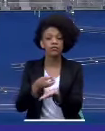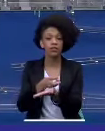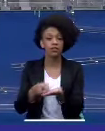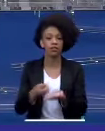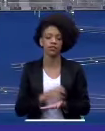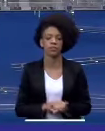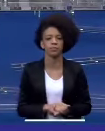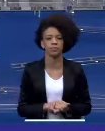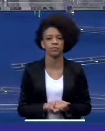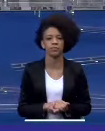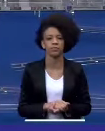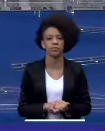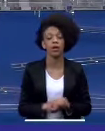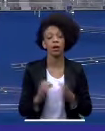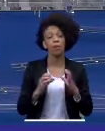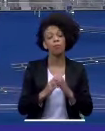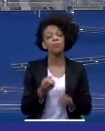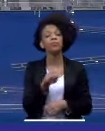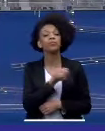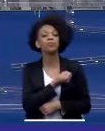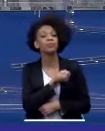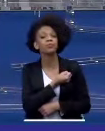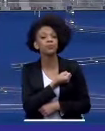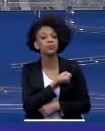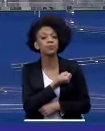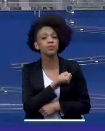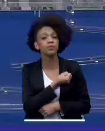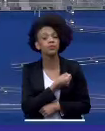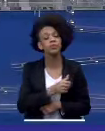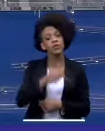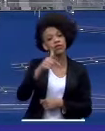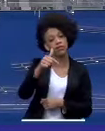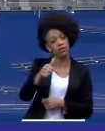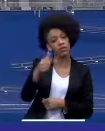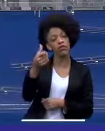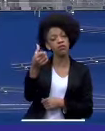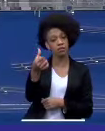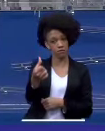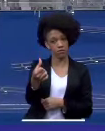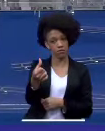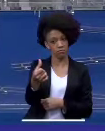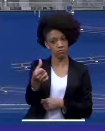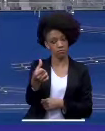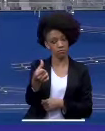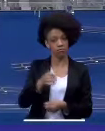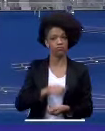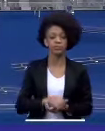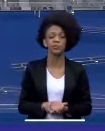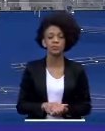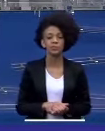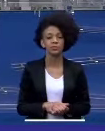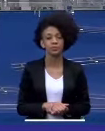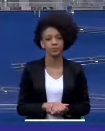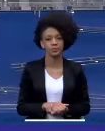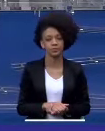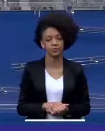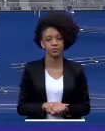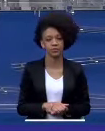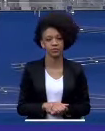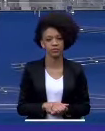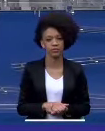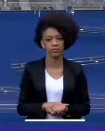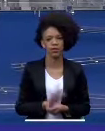quina bola rosa nº 76 rosa 76